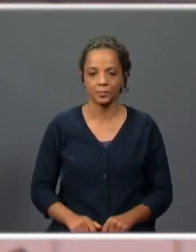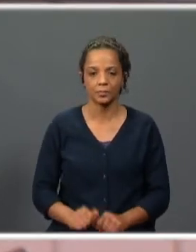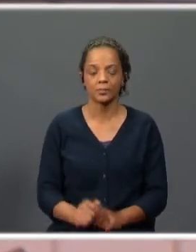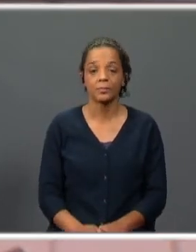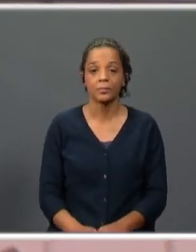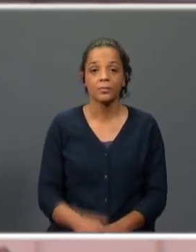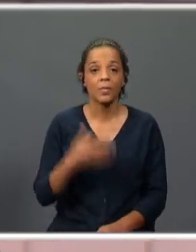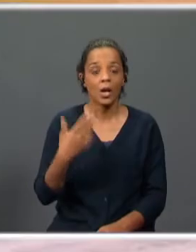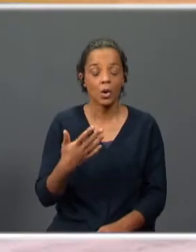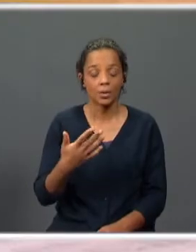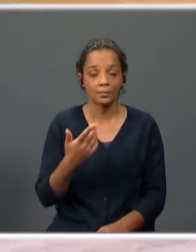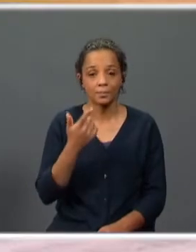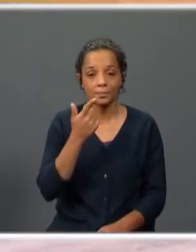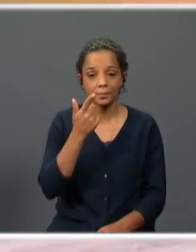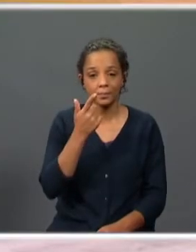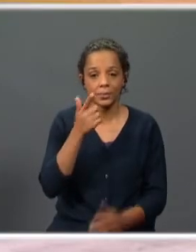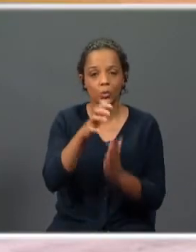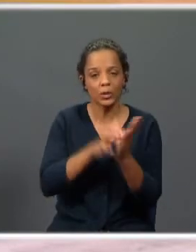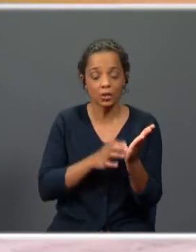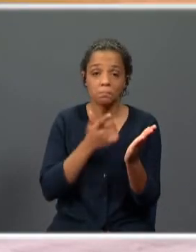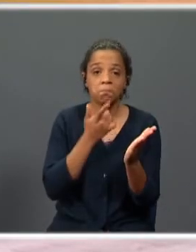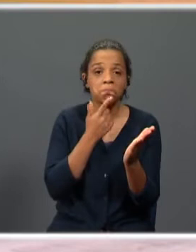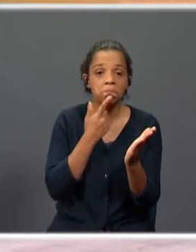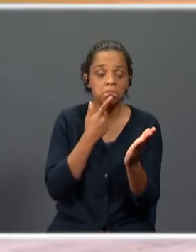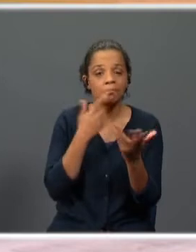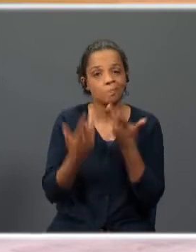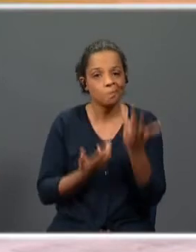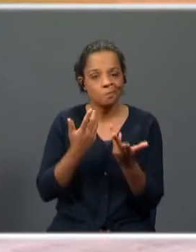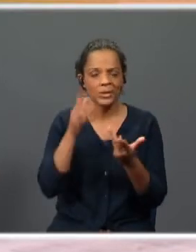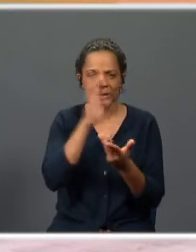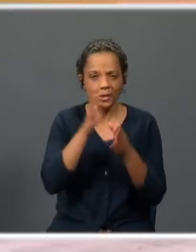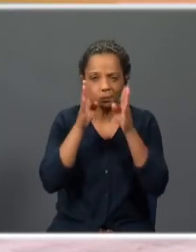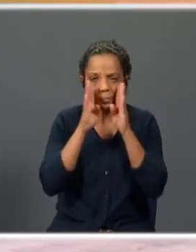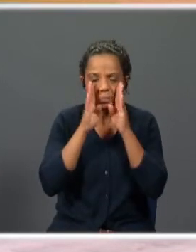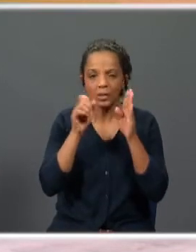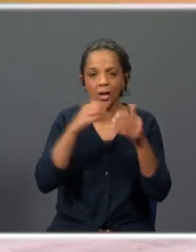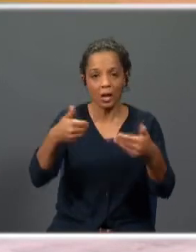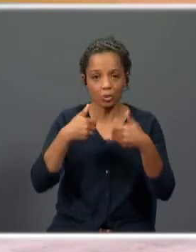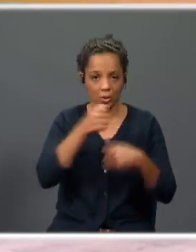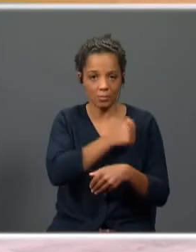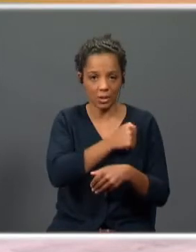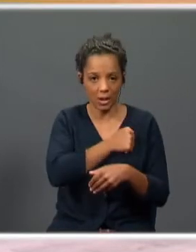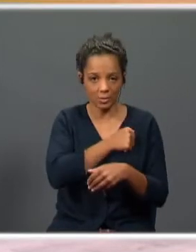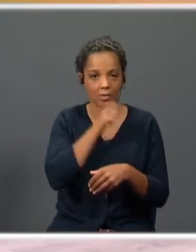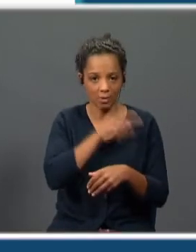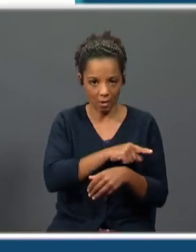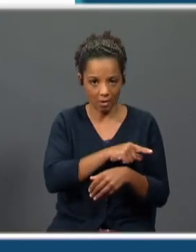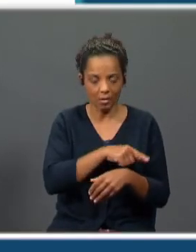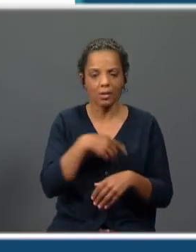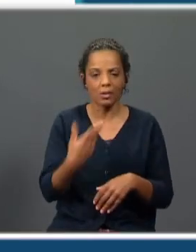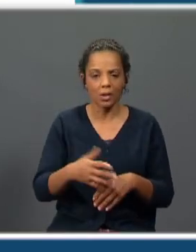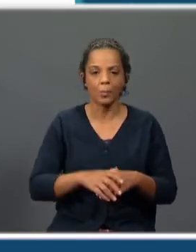E agora vamos interpretar. Se estiveste atento, vais conseguir ajudar-me aí de casa, pode ser? Então,